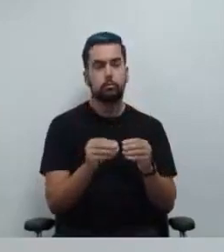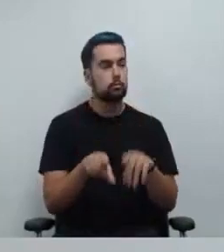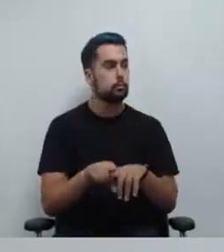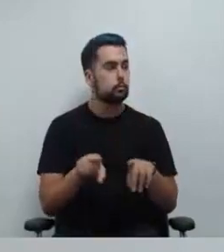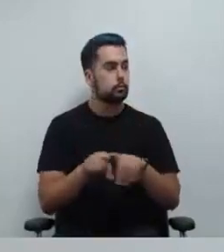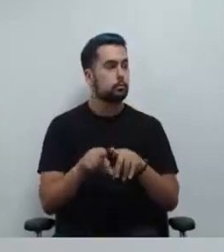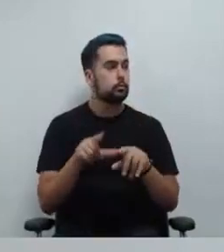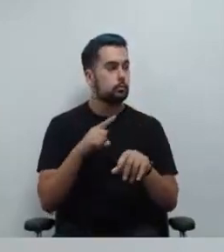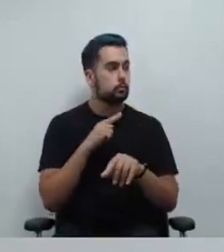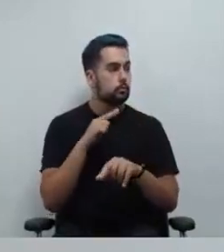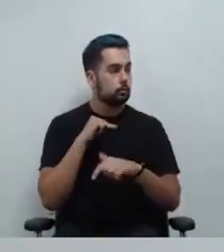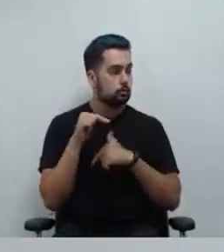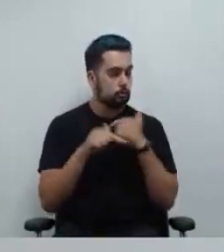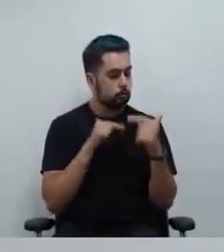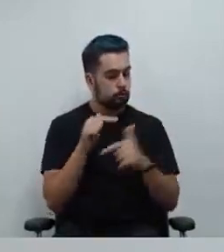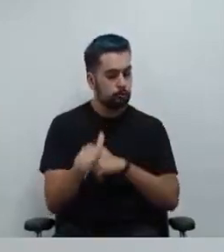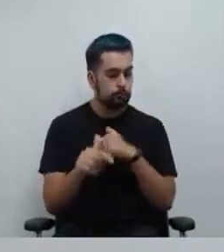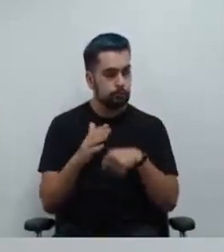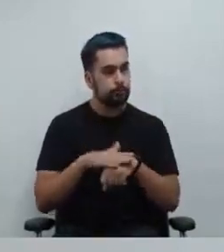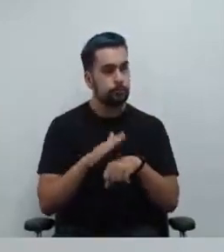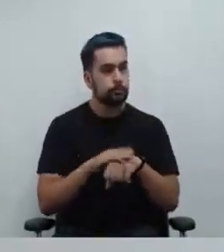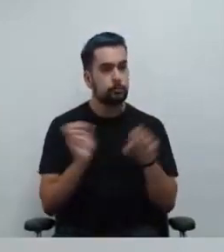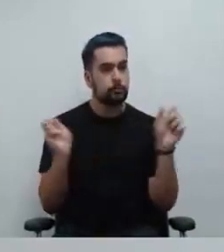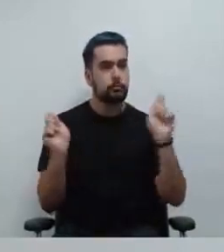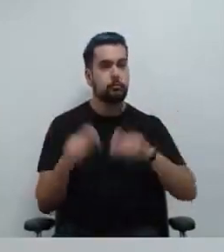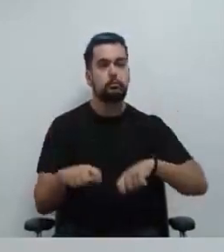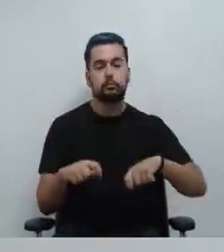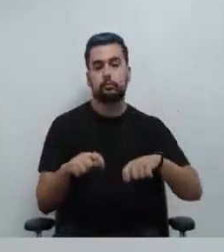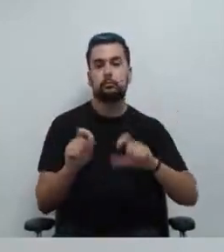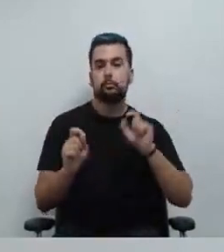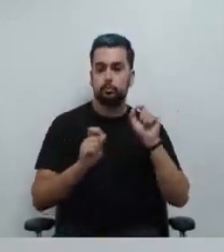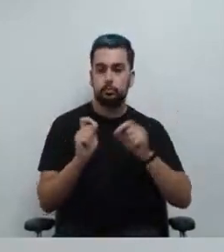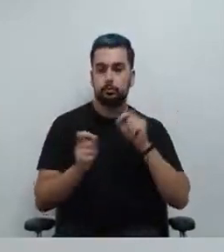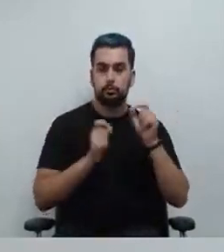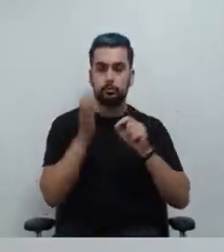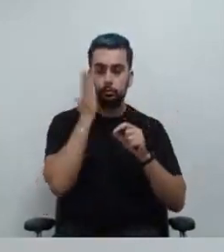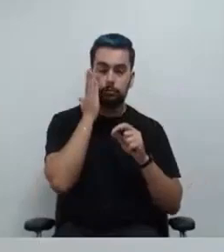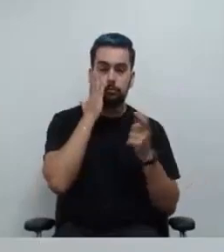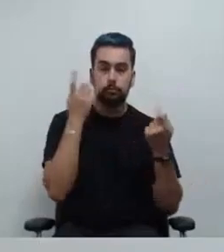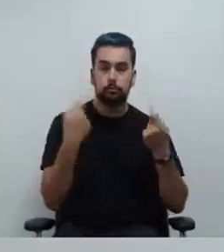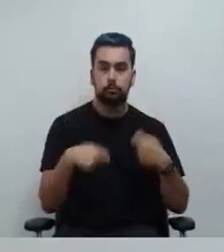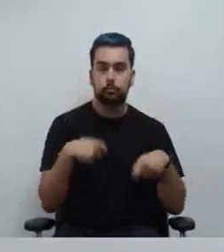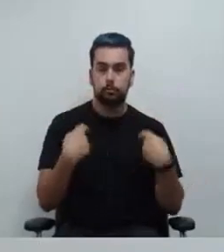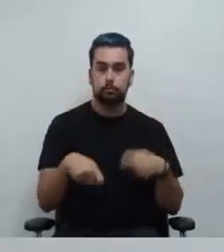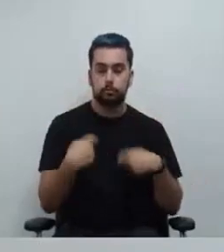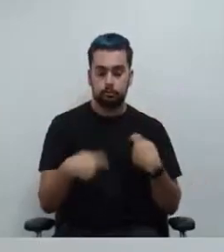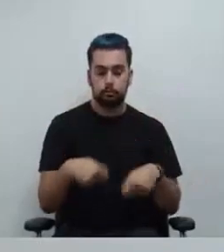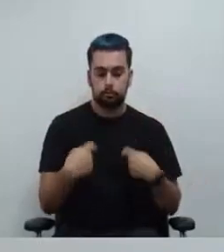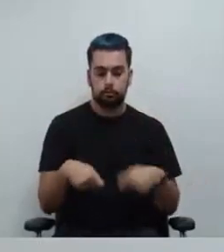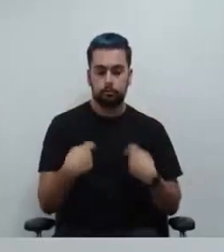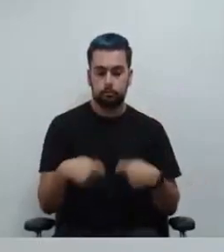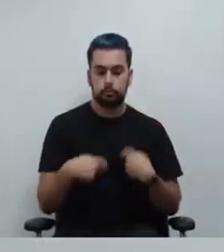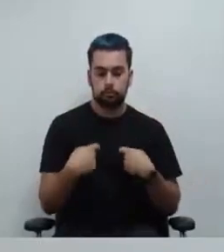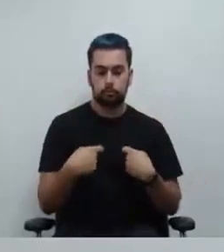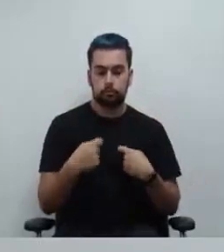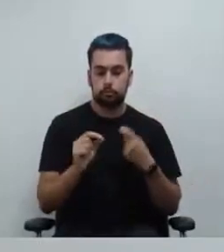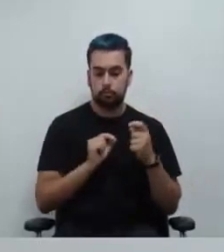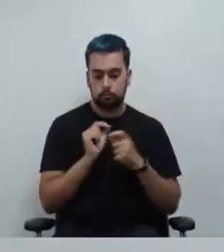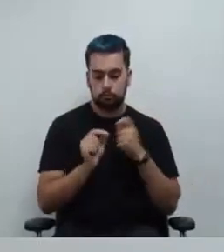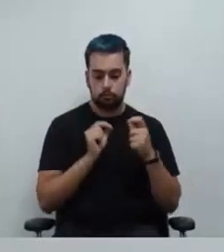a investidura e o exercício no cargo, possam ser, havendo necessidade,